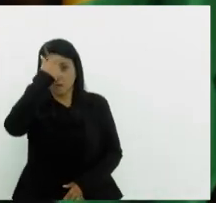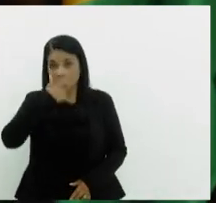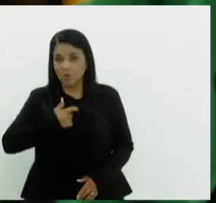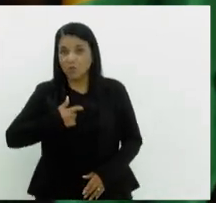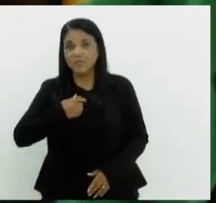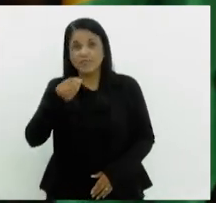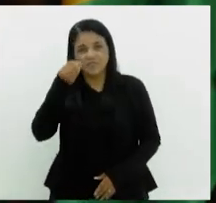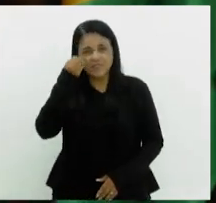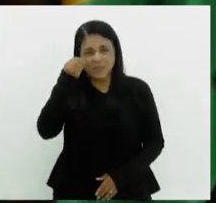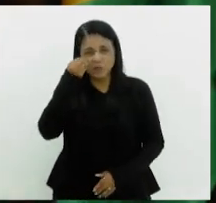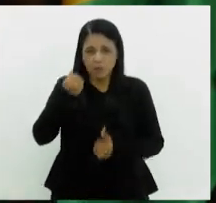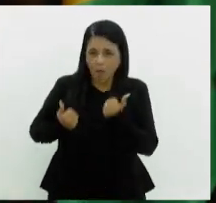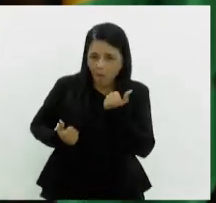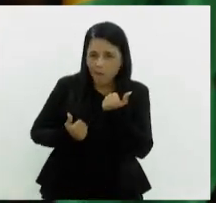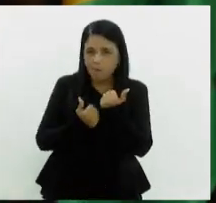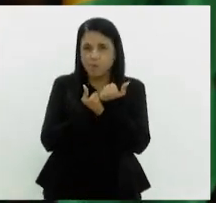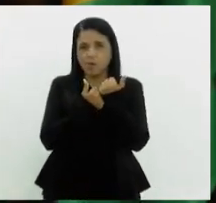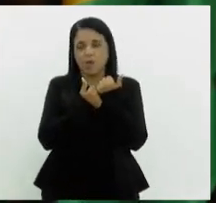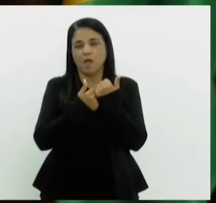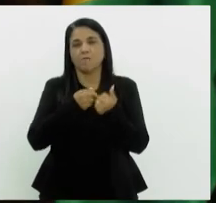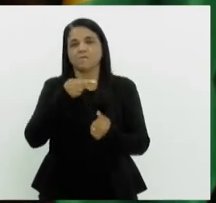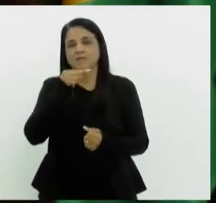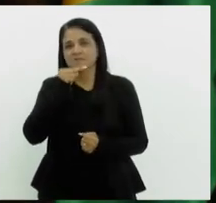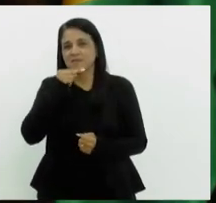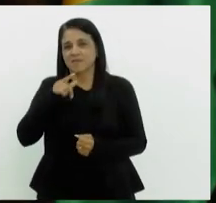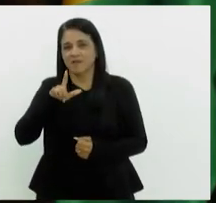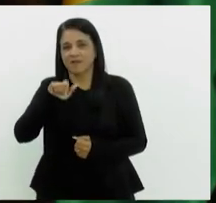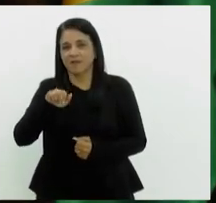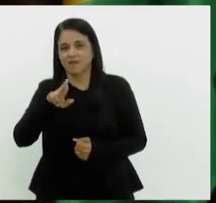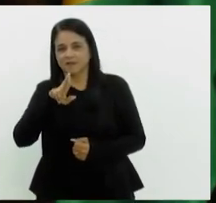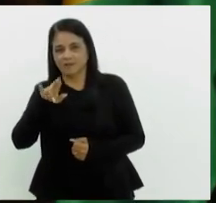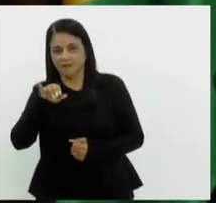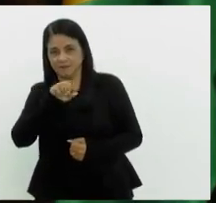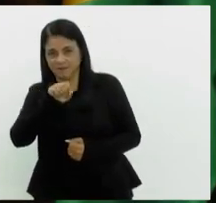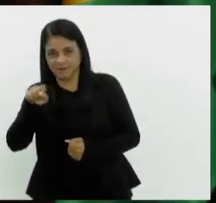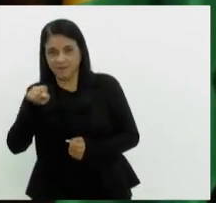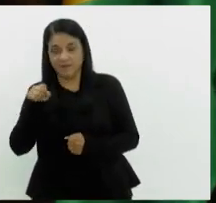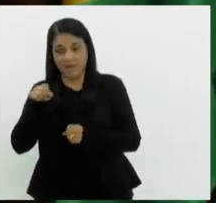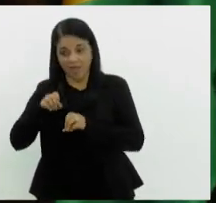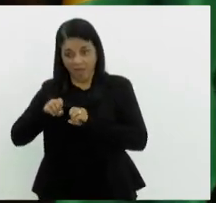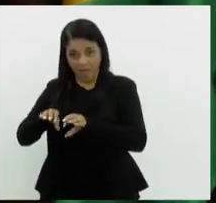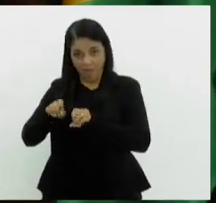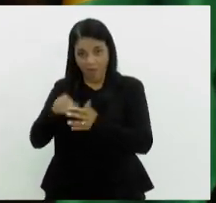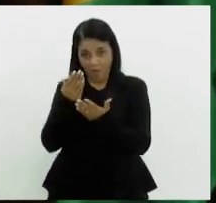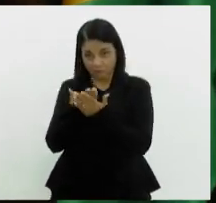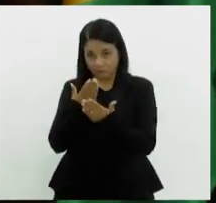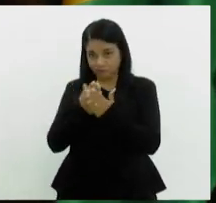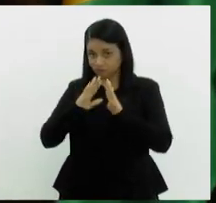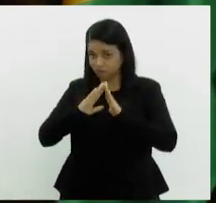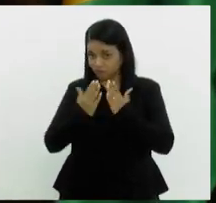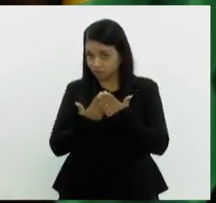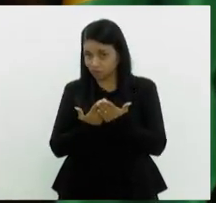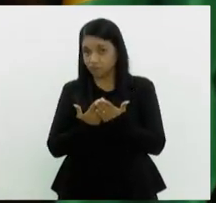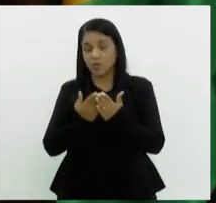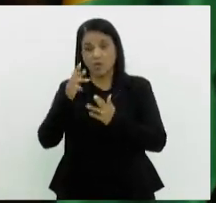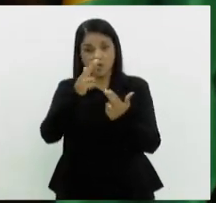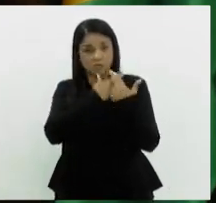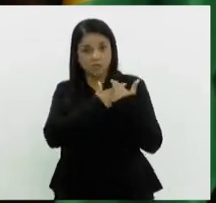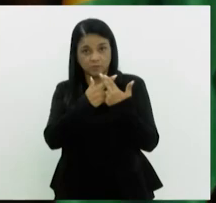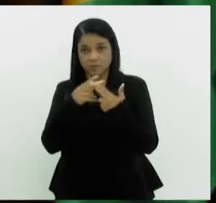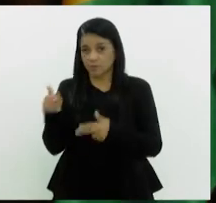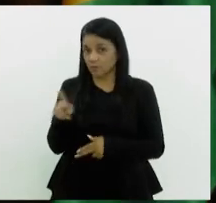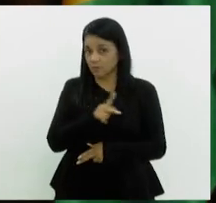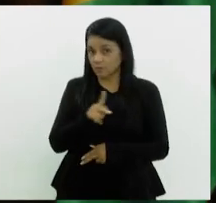tento apoiar e ajudar a minha neta Larissa, que teve que ir dar sua aula na escola, a responsabilidade dela como